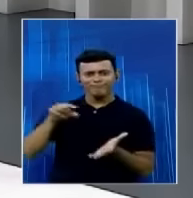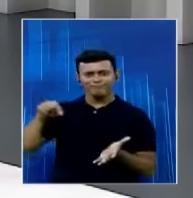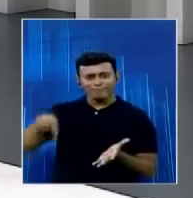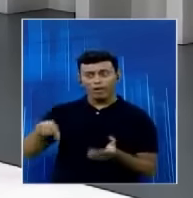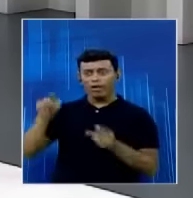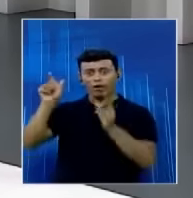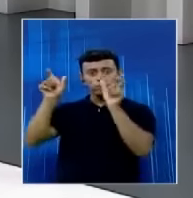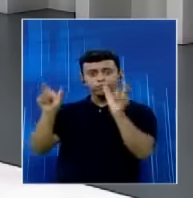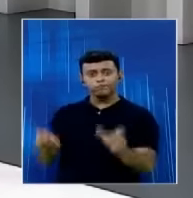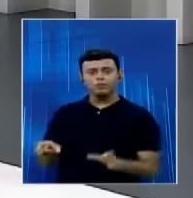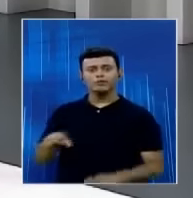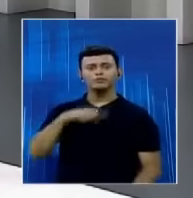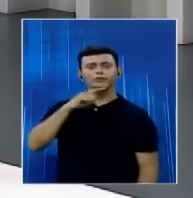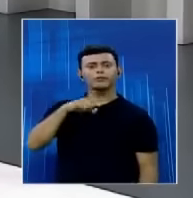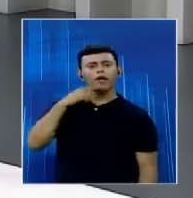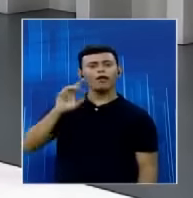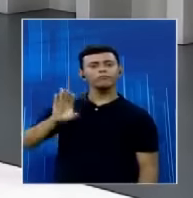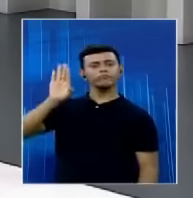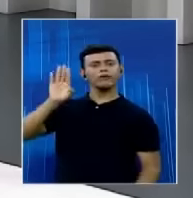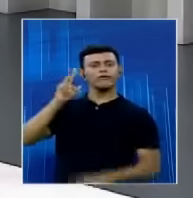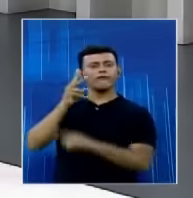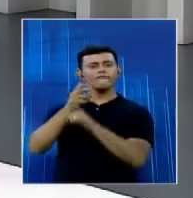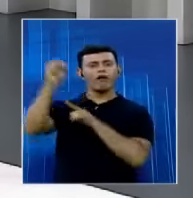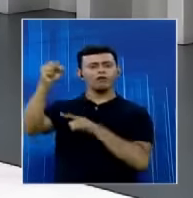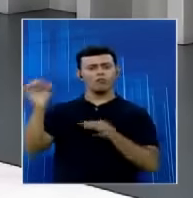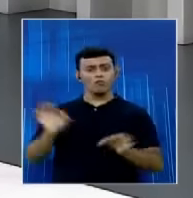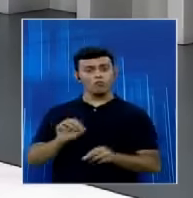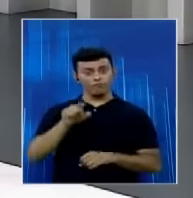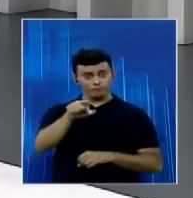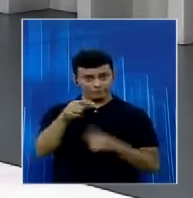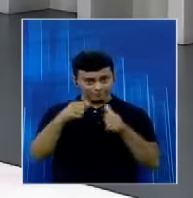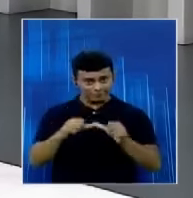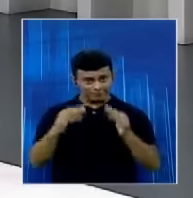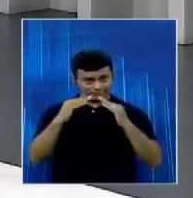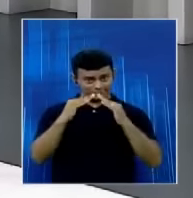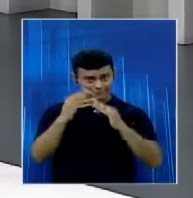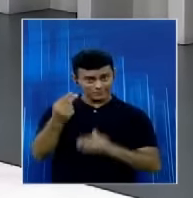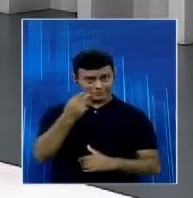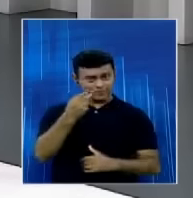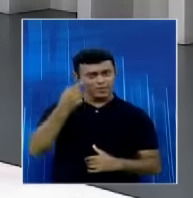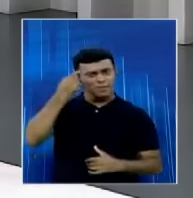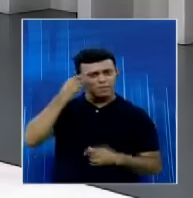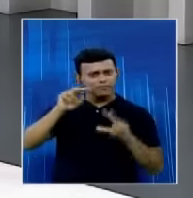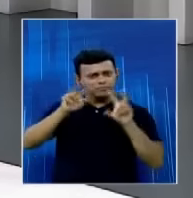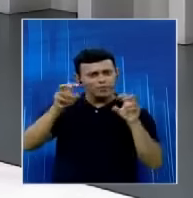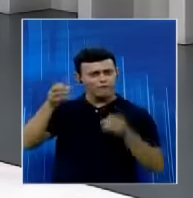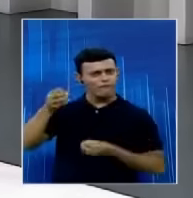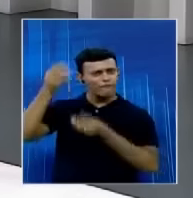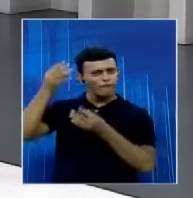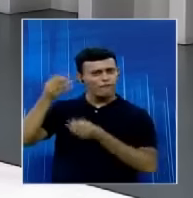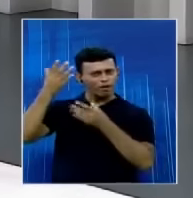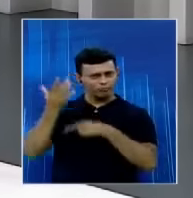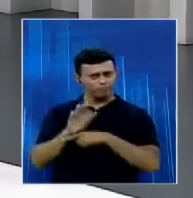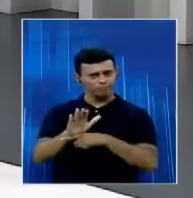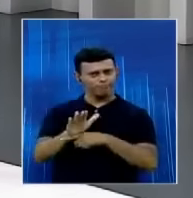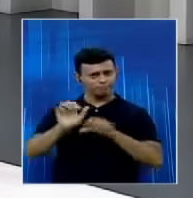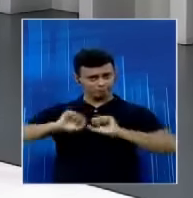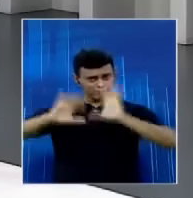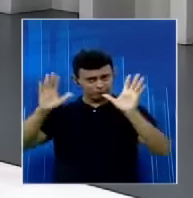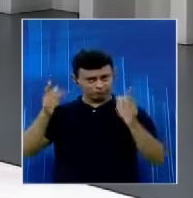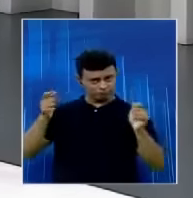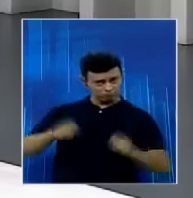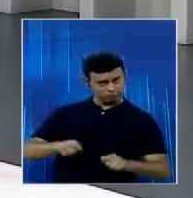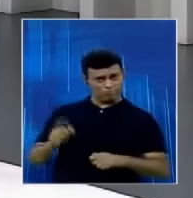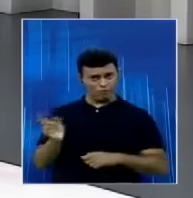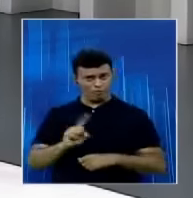ninguém venceu o debate, né? Mas pensando para quem está em casa, pensando em informações, foi bastante útil para quem está em